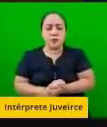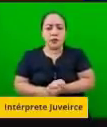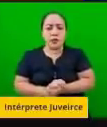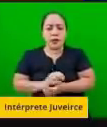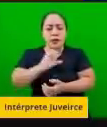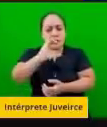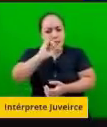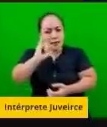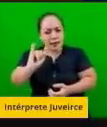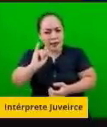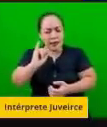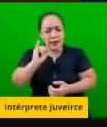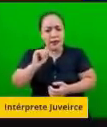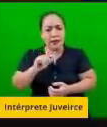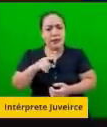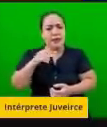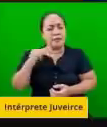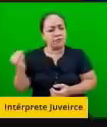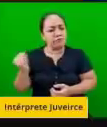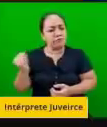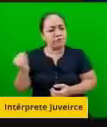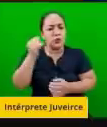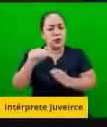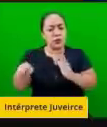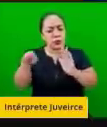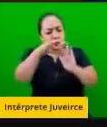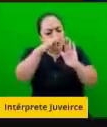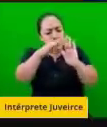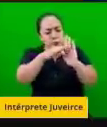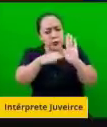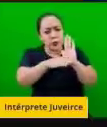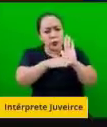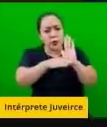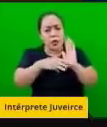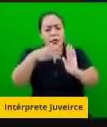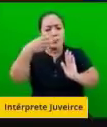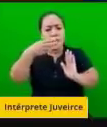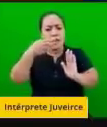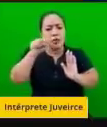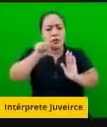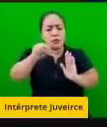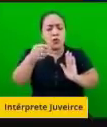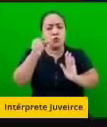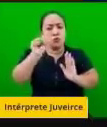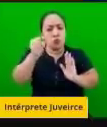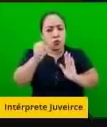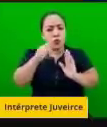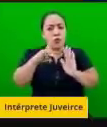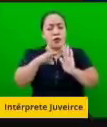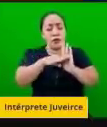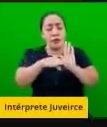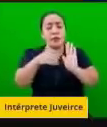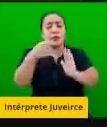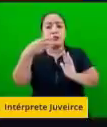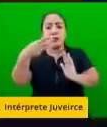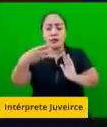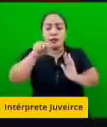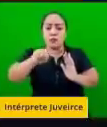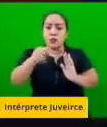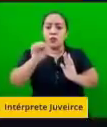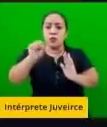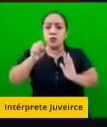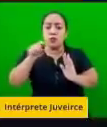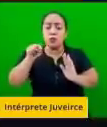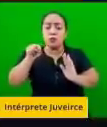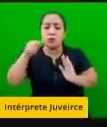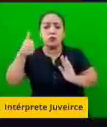de registrar os tópicos 3.8 e 3.8.1, que são os tópicos que